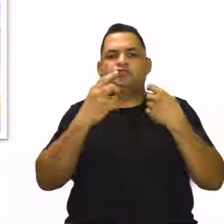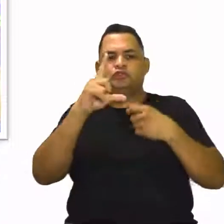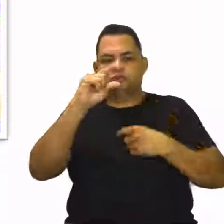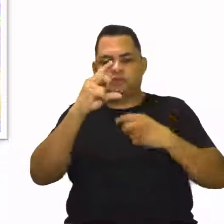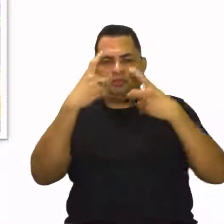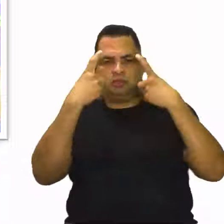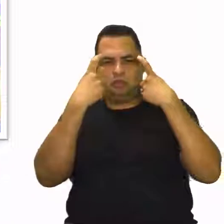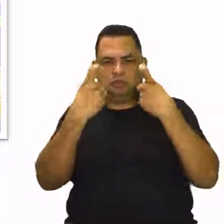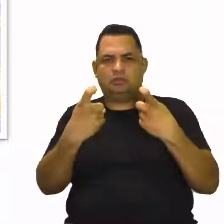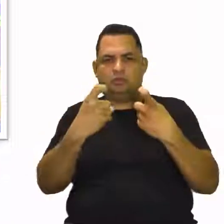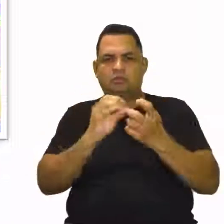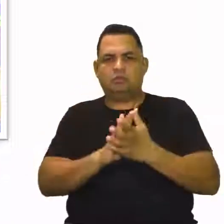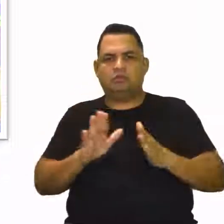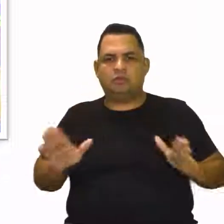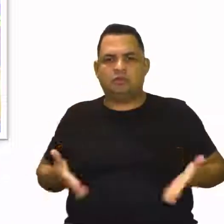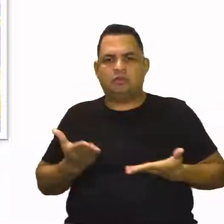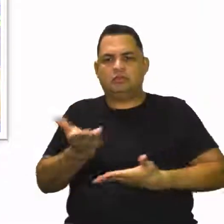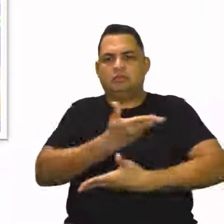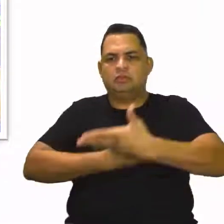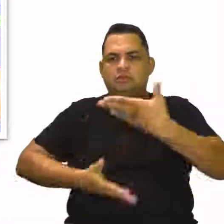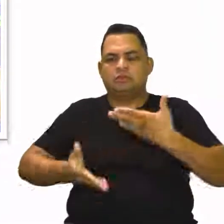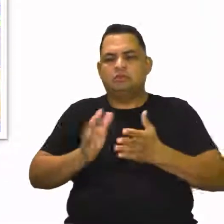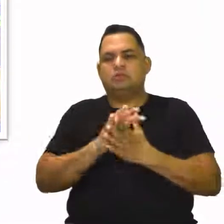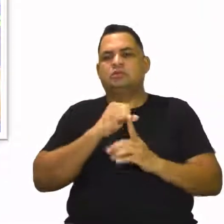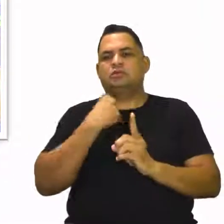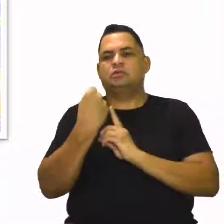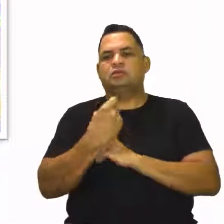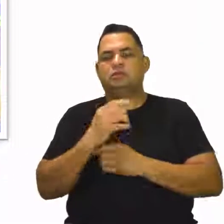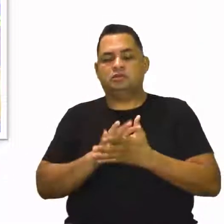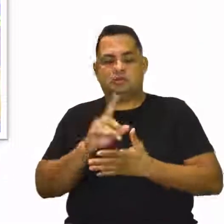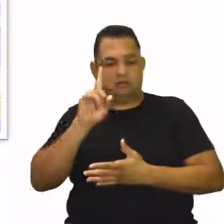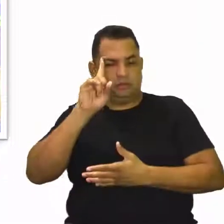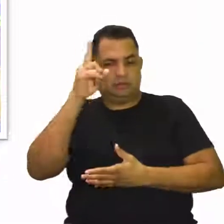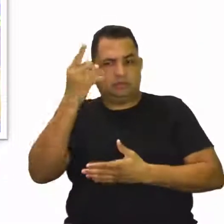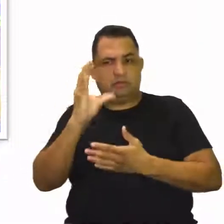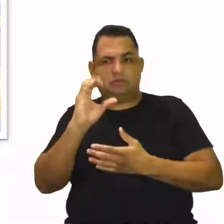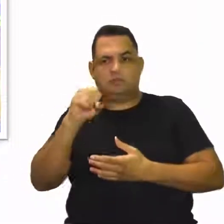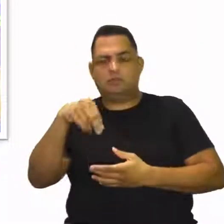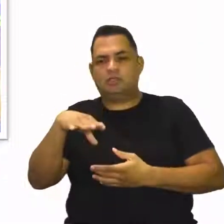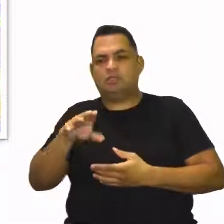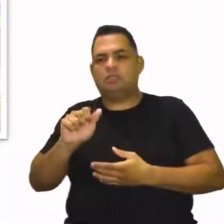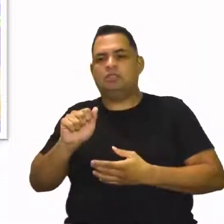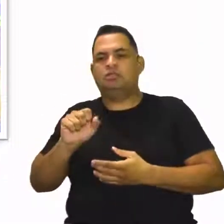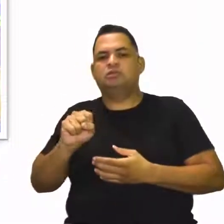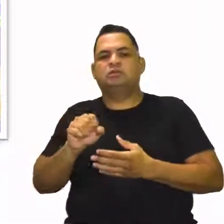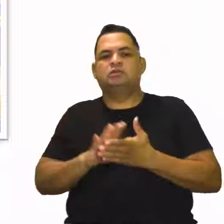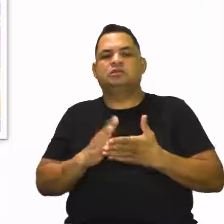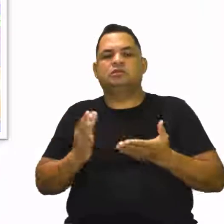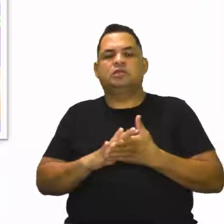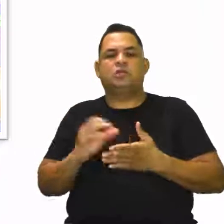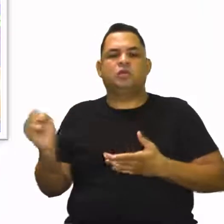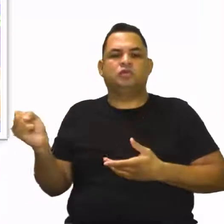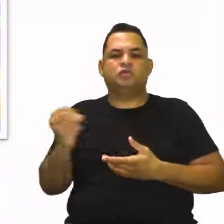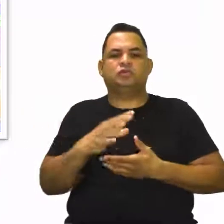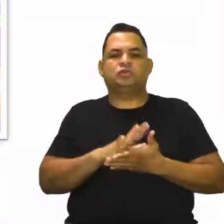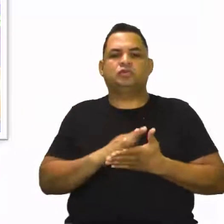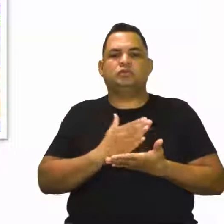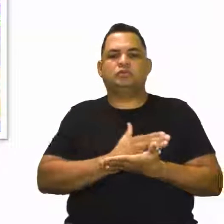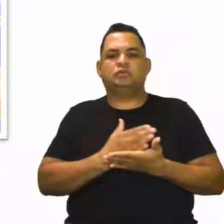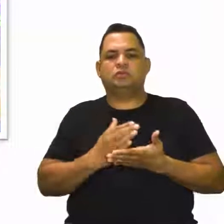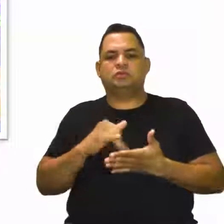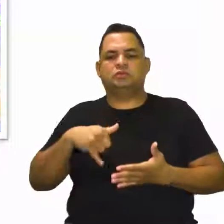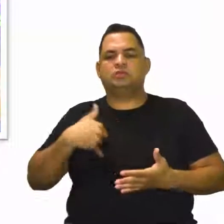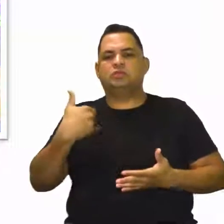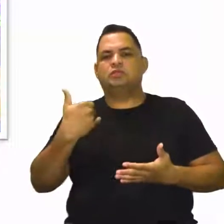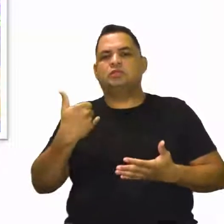fala é a OMS. Essa é a proposta, essa é a ideia para os jovens, né? Se a gente começar a contar aí desde a faixa